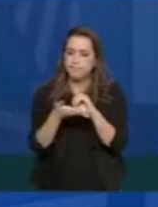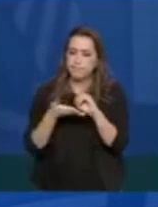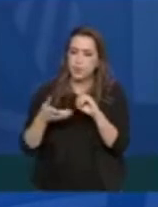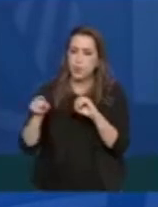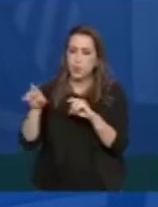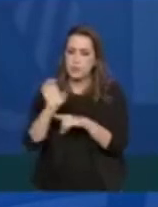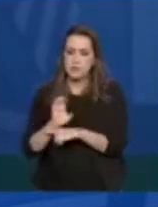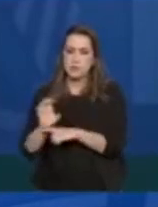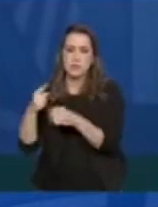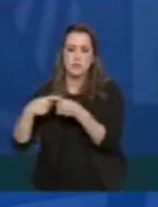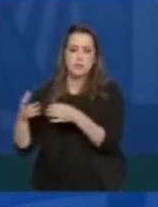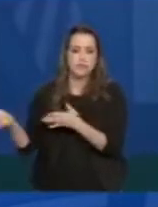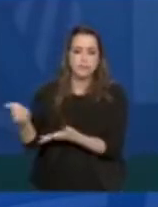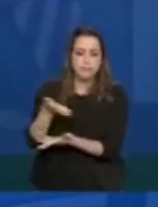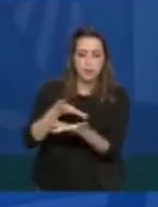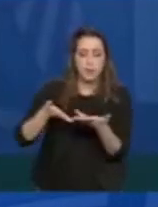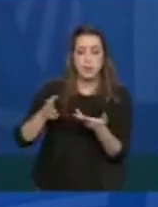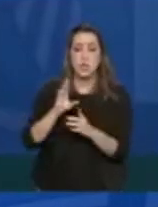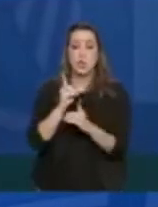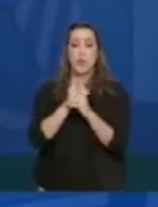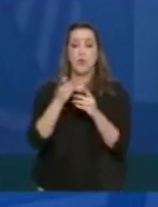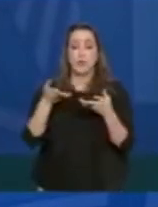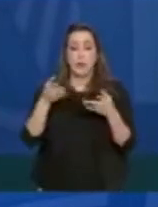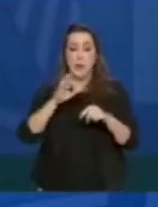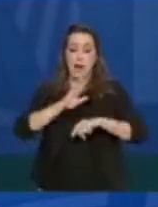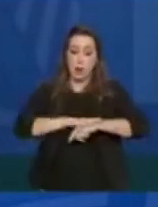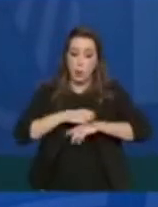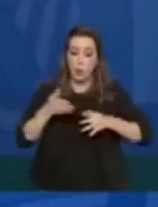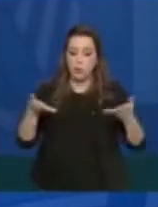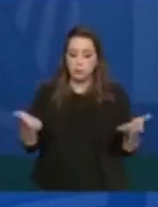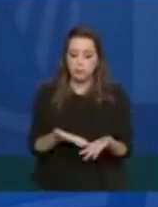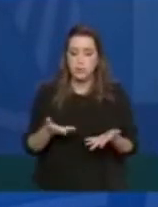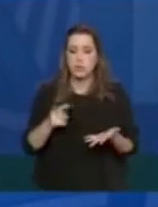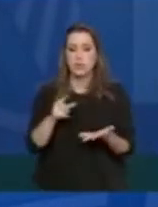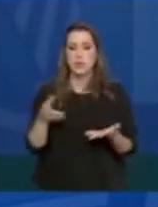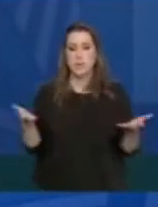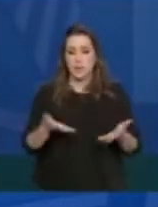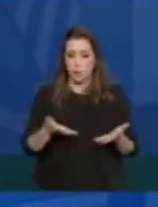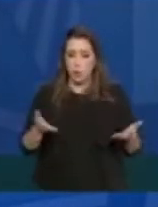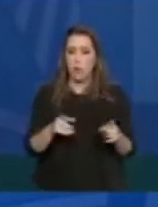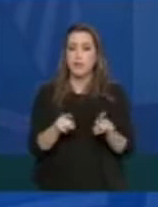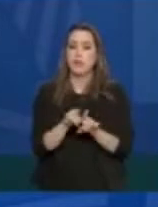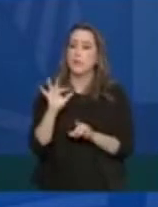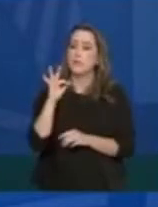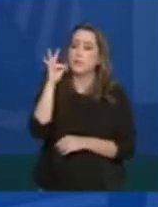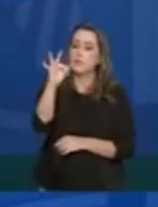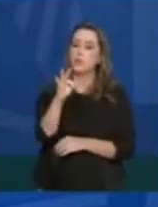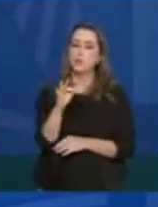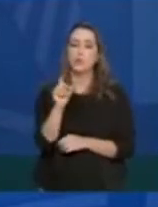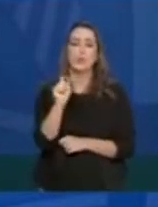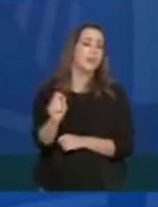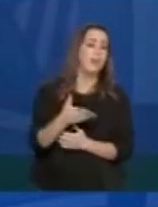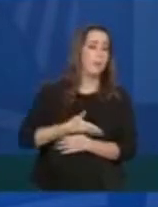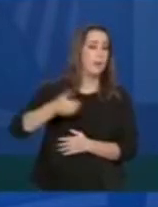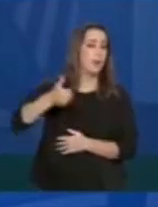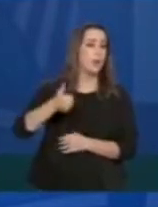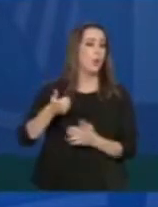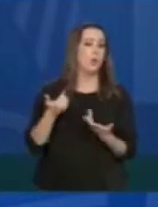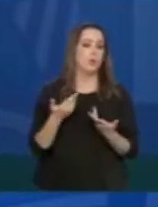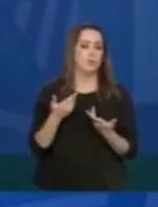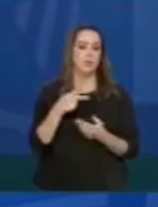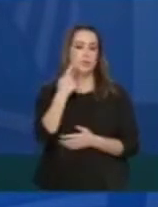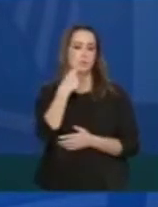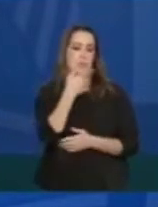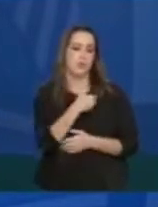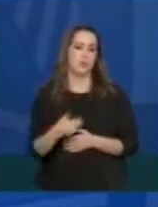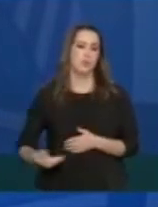encontrar para o momento atual e futuro o melhor dimensionamento dessas